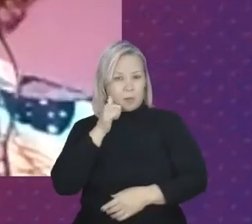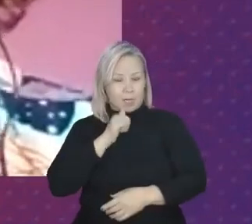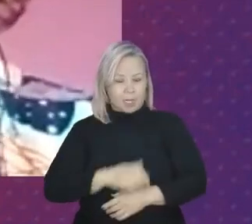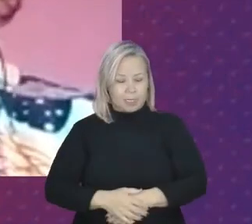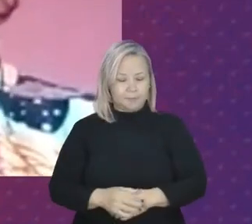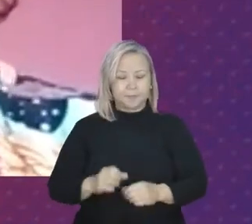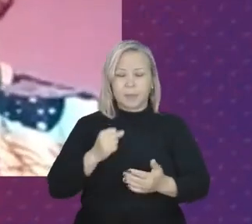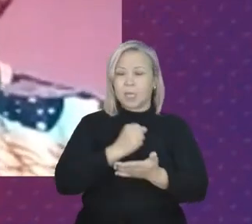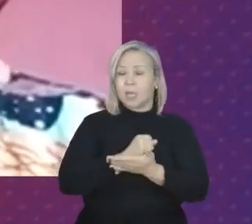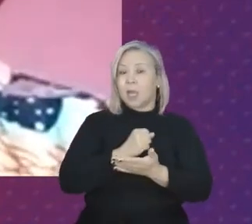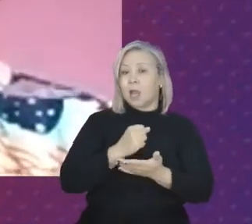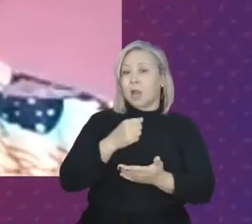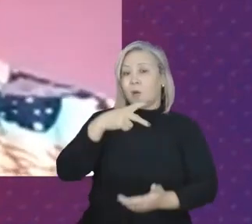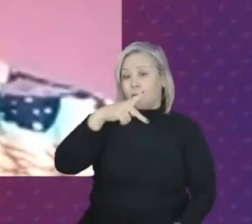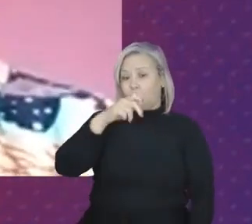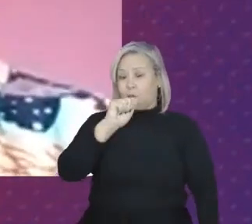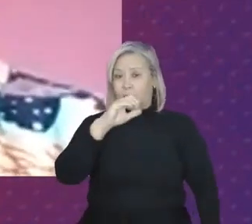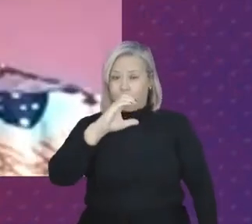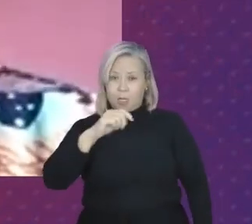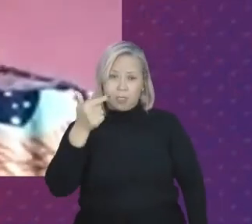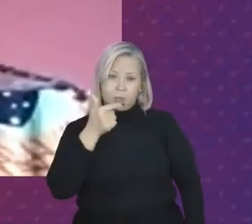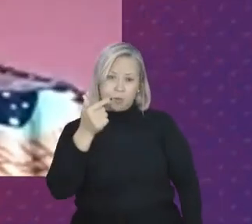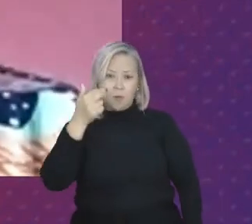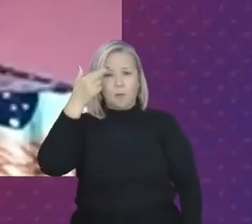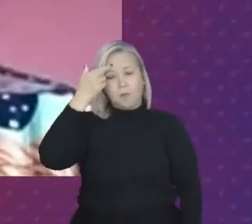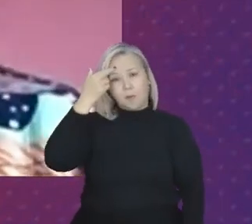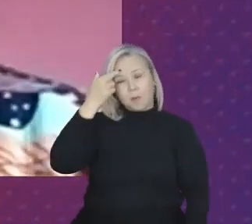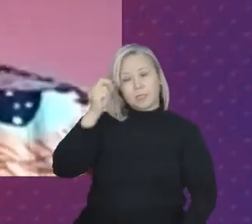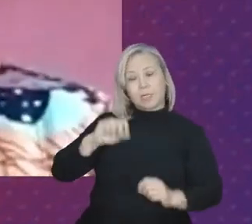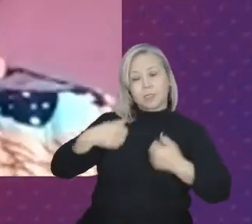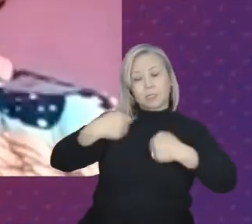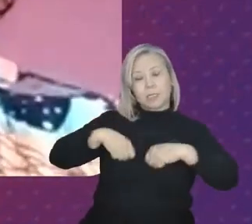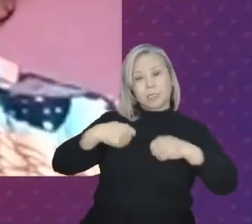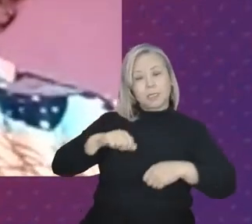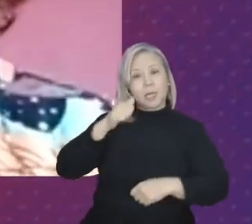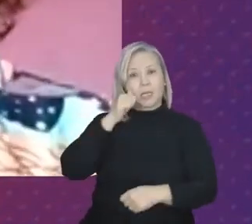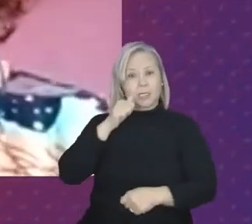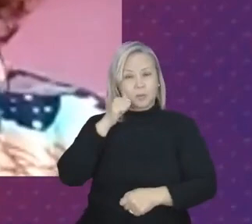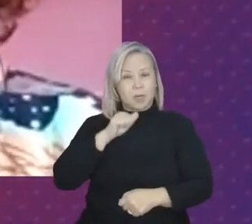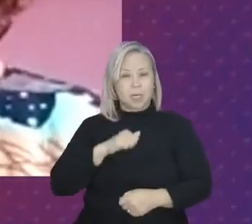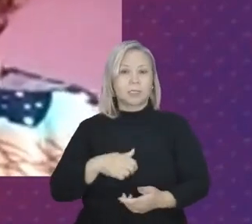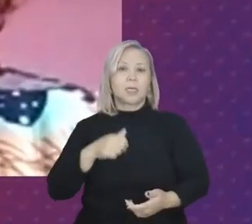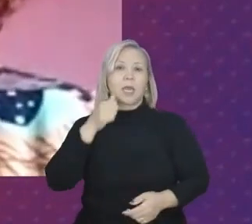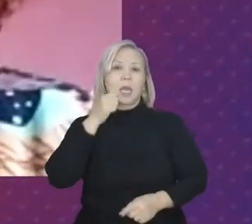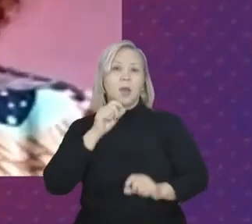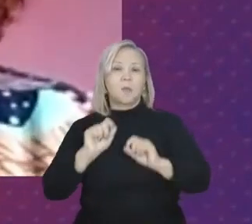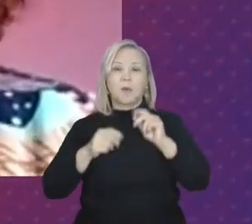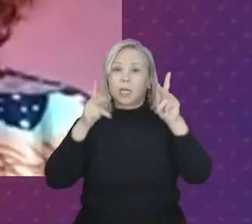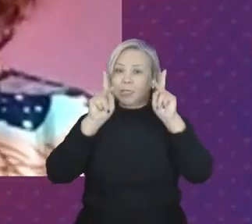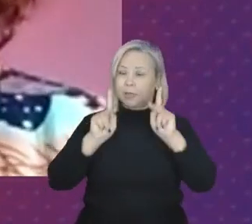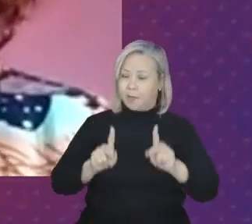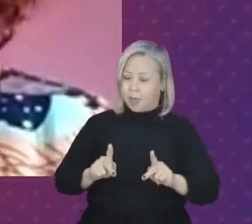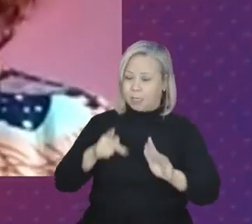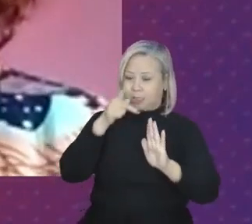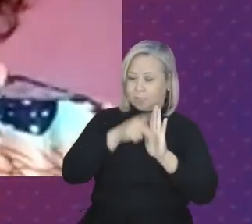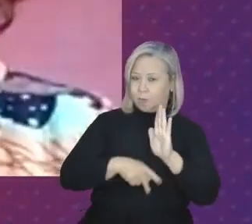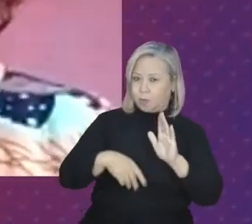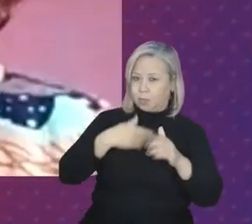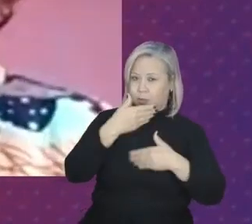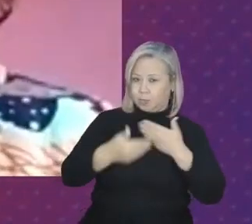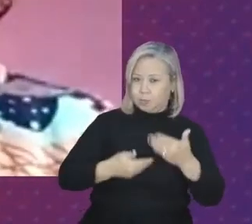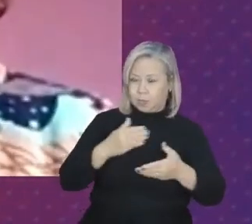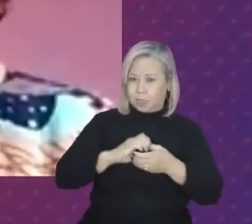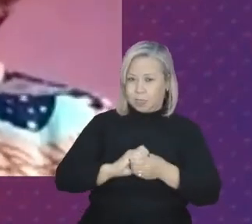PAC 2, ele foi todo pensado em torno de demandas das mulheres. O Mulheres da Paz, que era um projeto vinculado ao